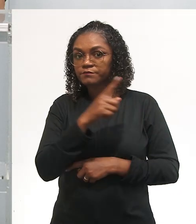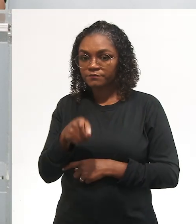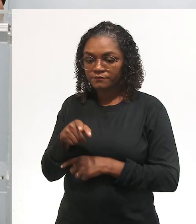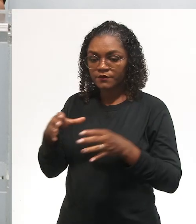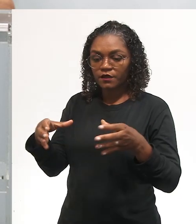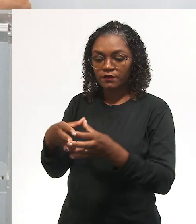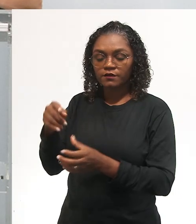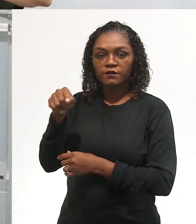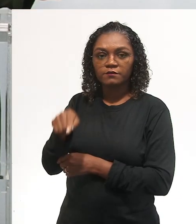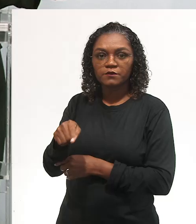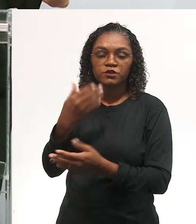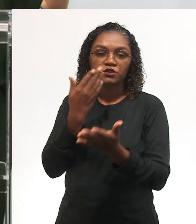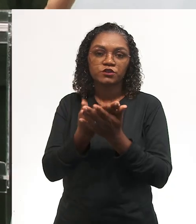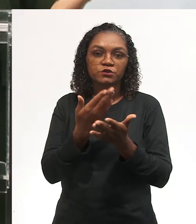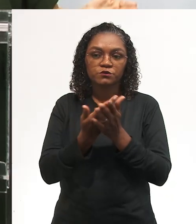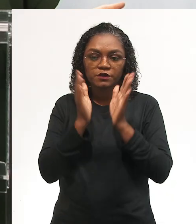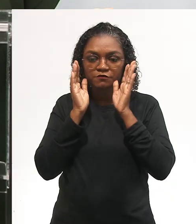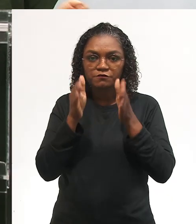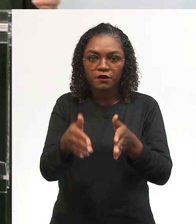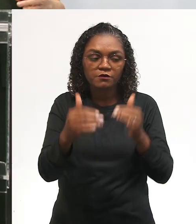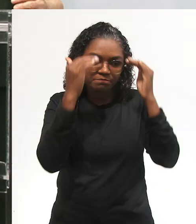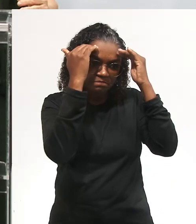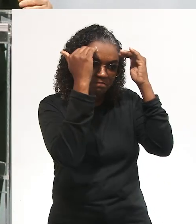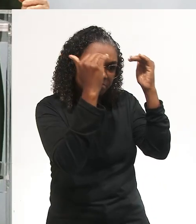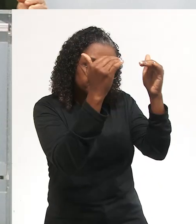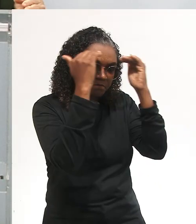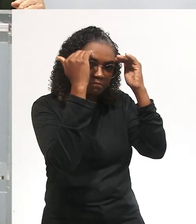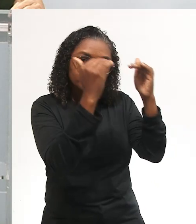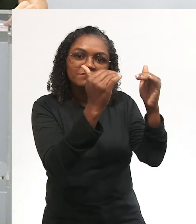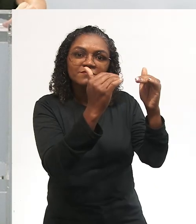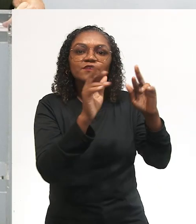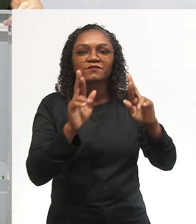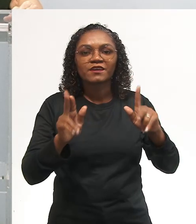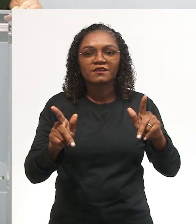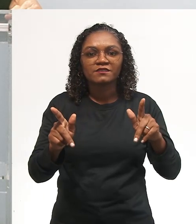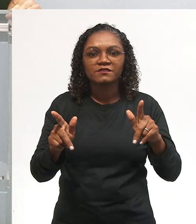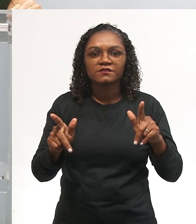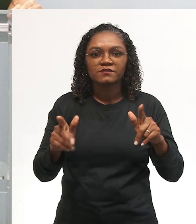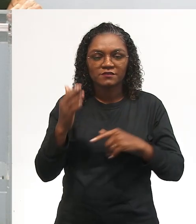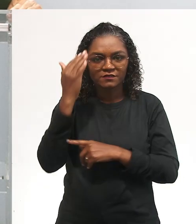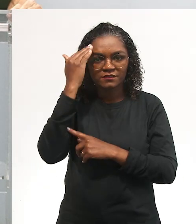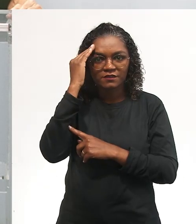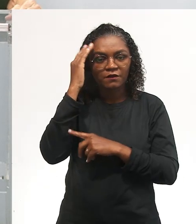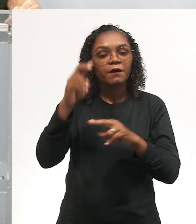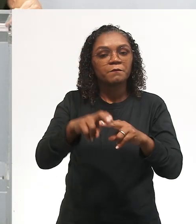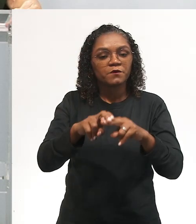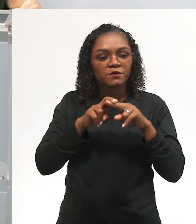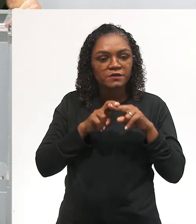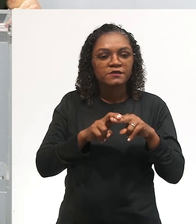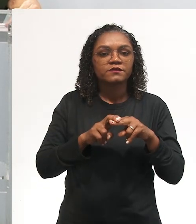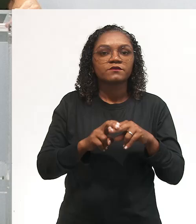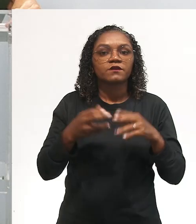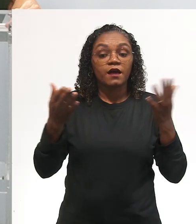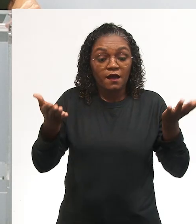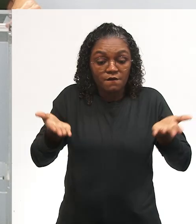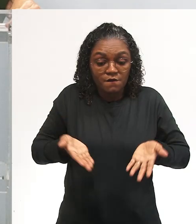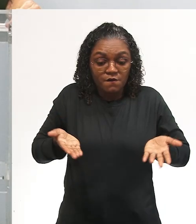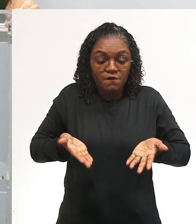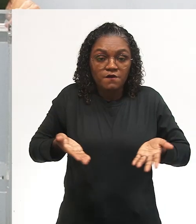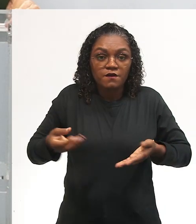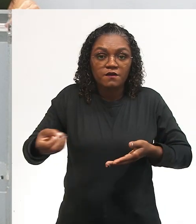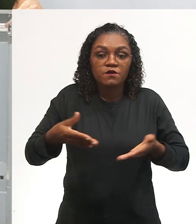um corte. Uns estudavam para algo, outros para outra finalidade. Então, a